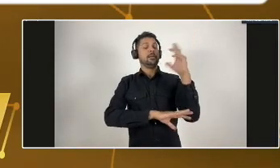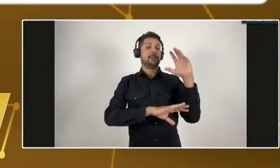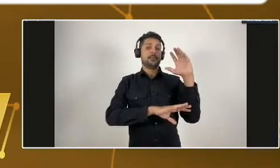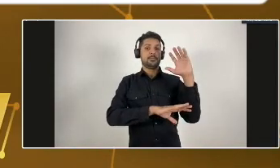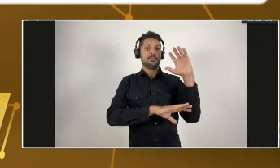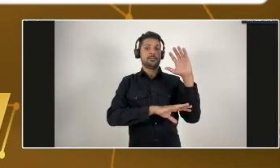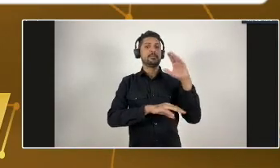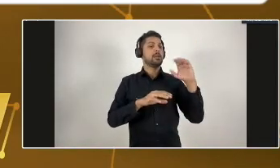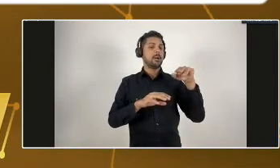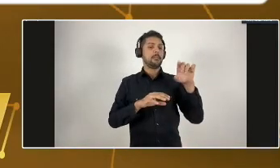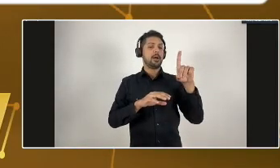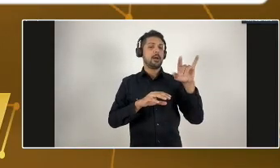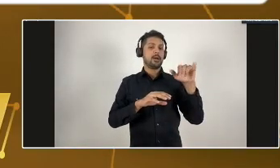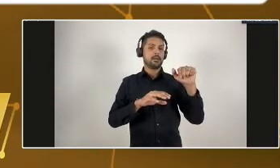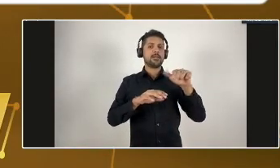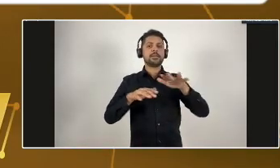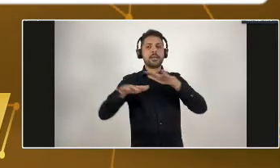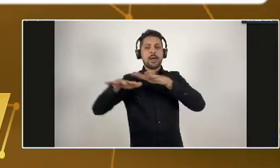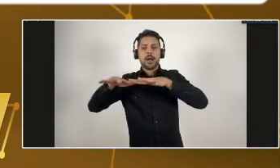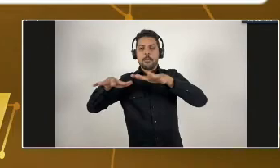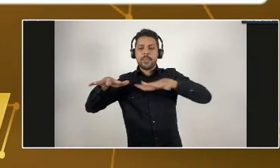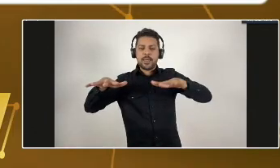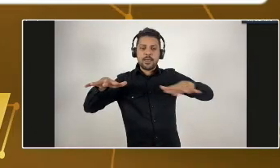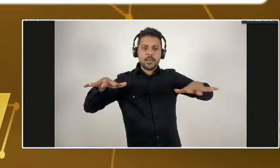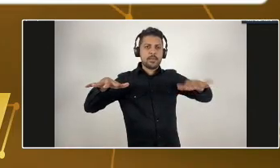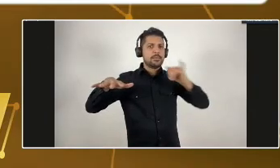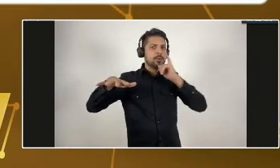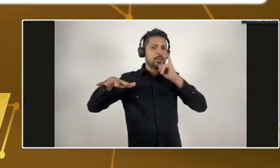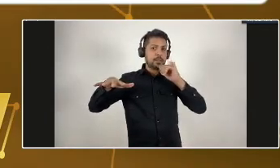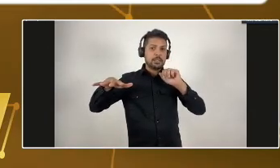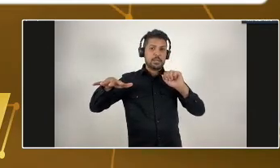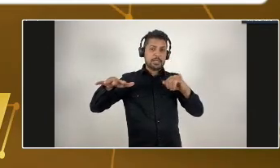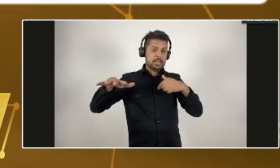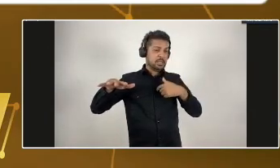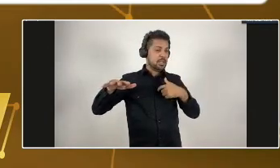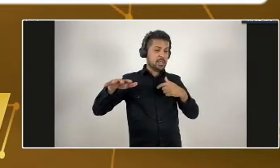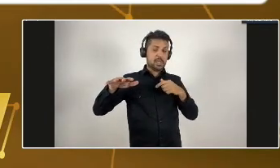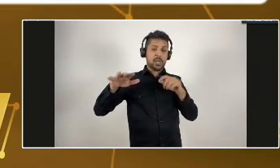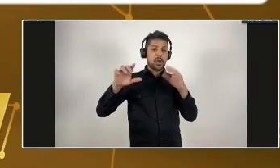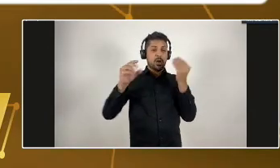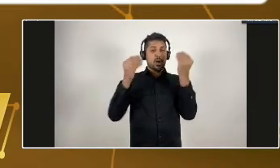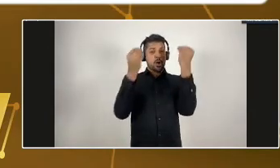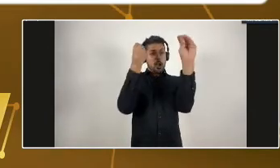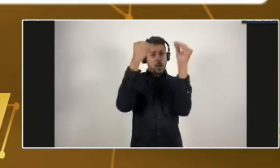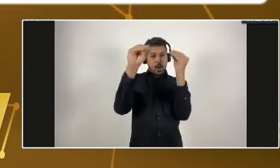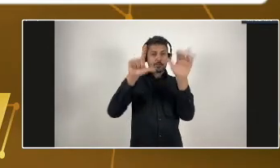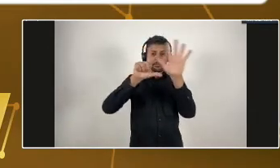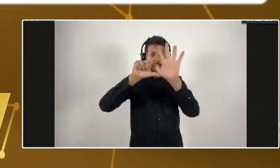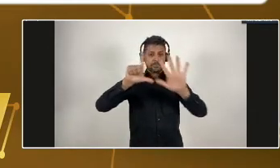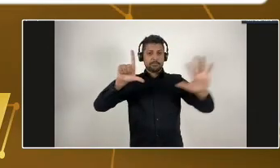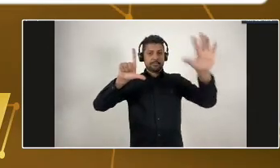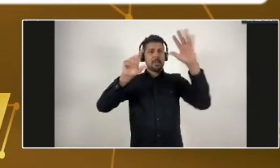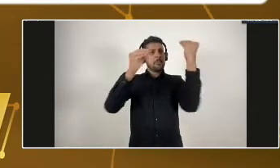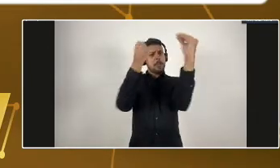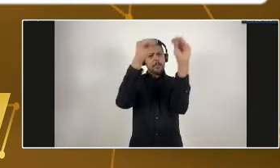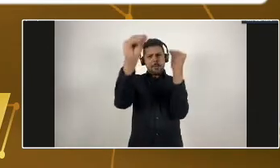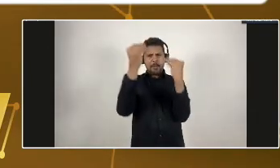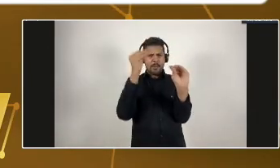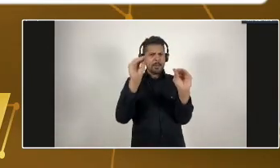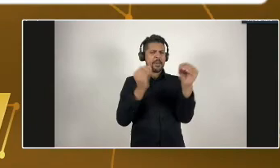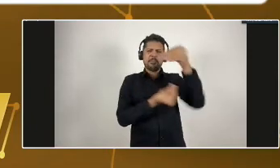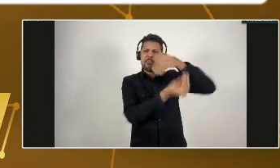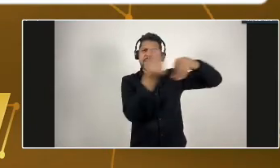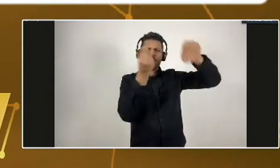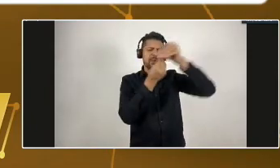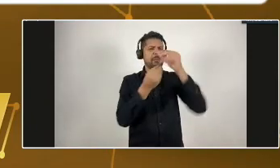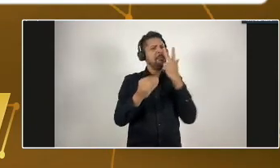muito poluído se a gente colocar todas essas camadas que tem disponíveis para serem visualizadas logo que a gente entra no portal,